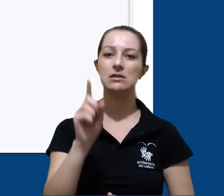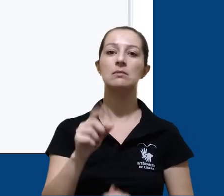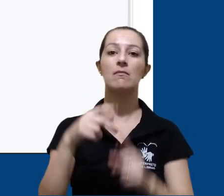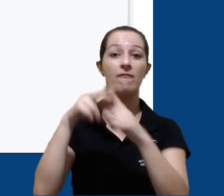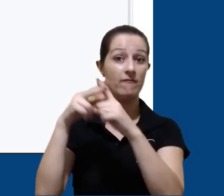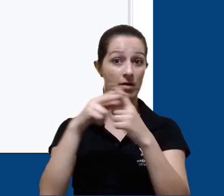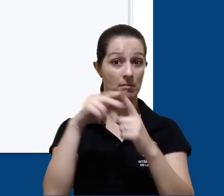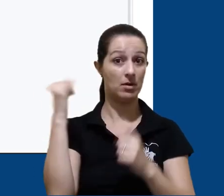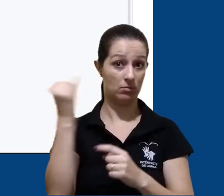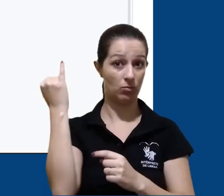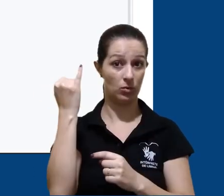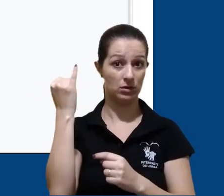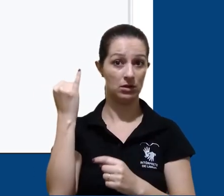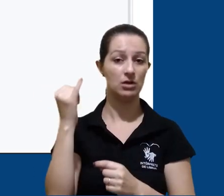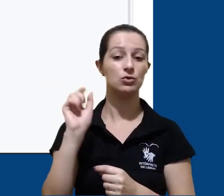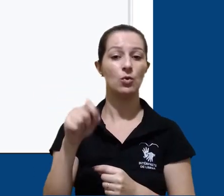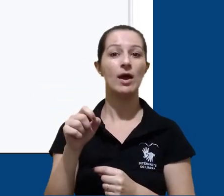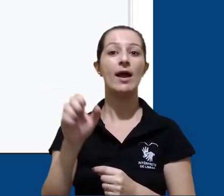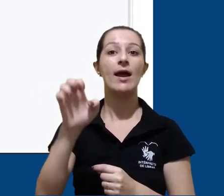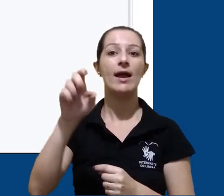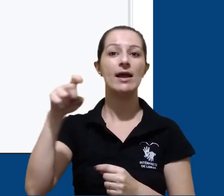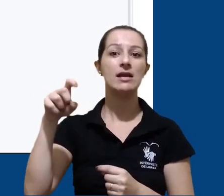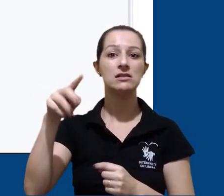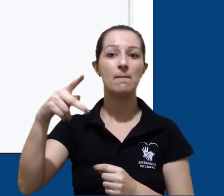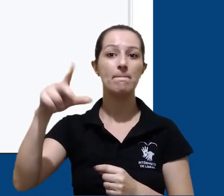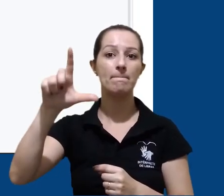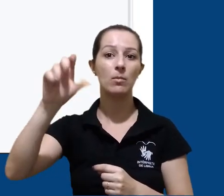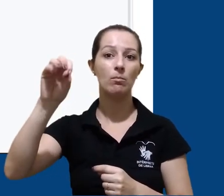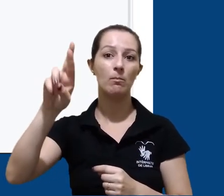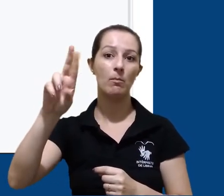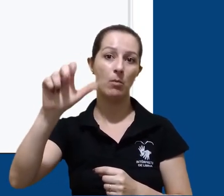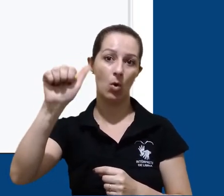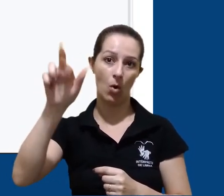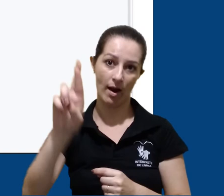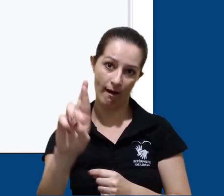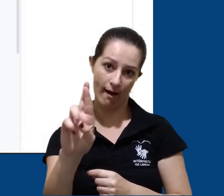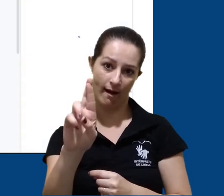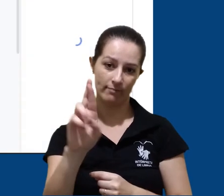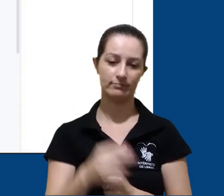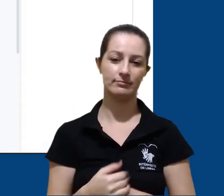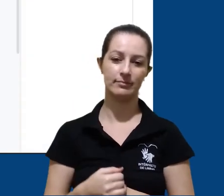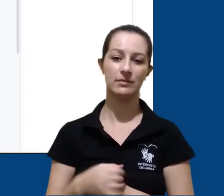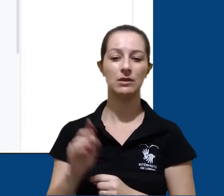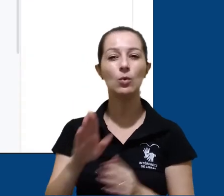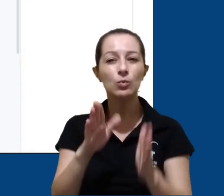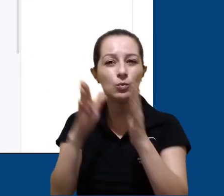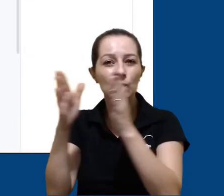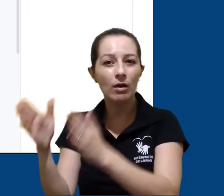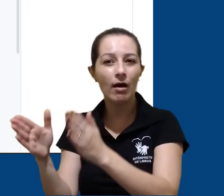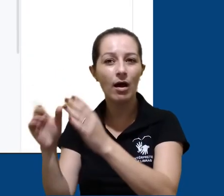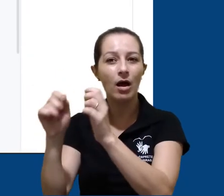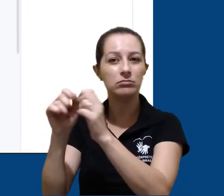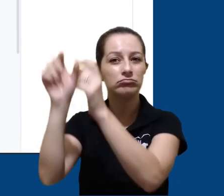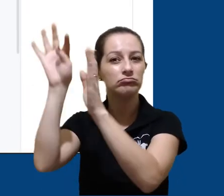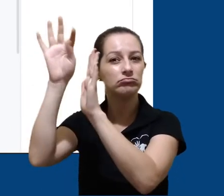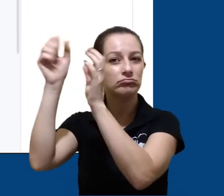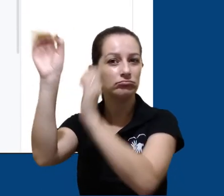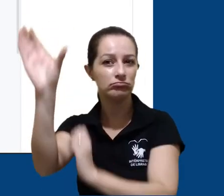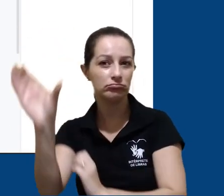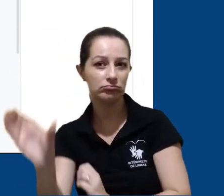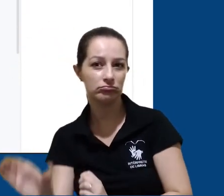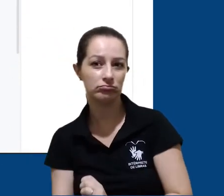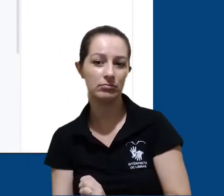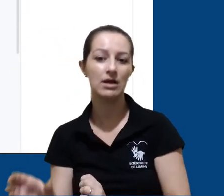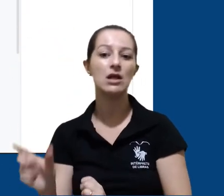ferramentas no menu superior em um item muito interessante o explorar ao clicar sobre ele uma janela ao lado da nossa folha de